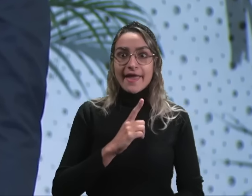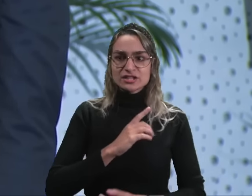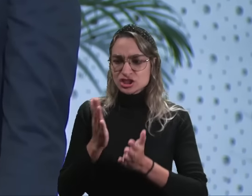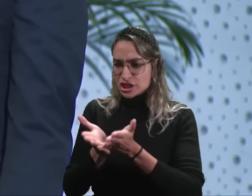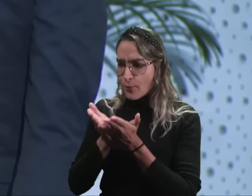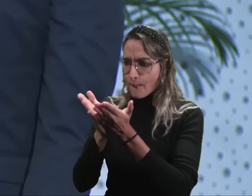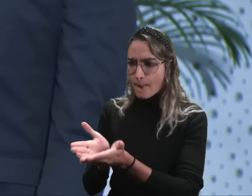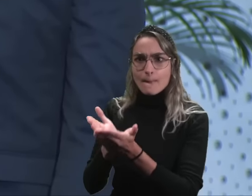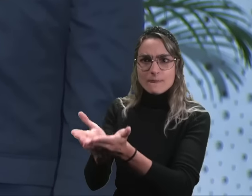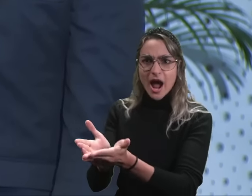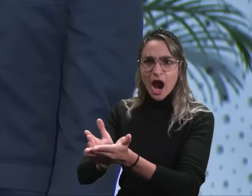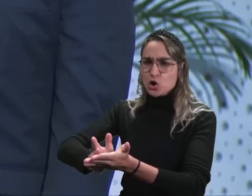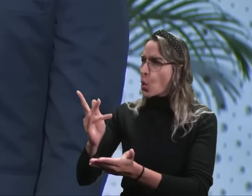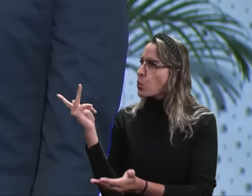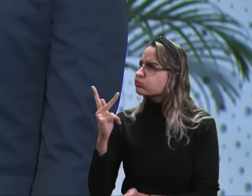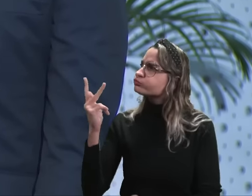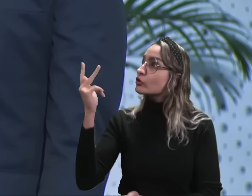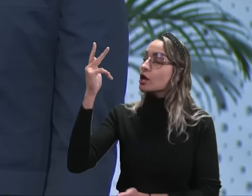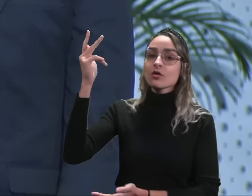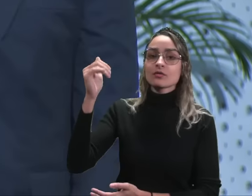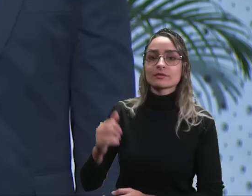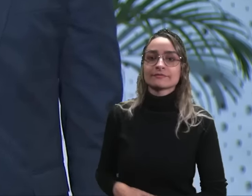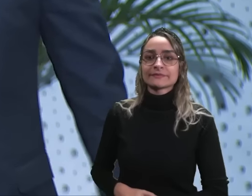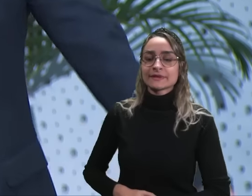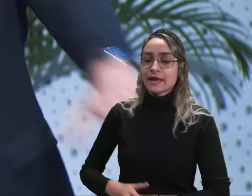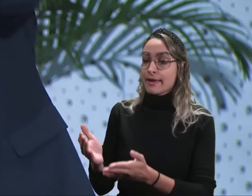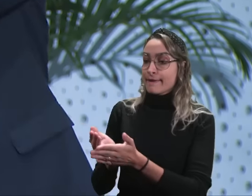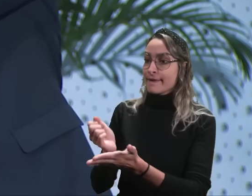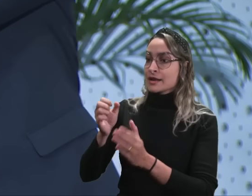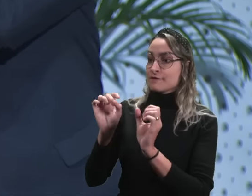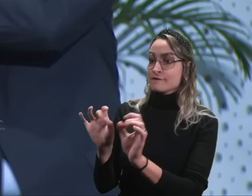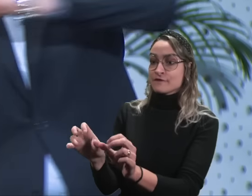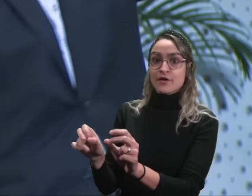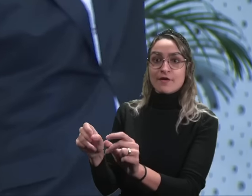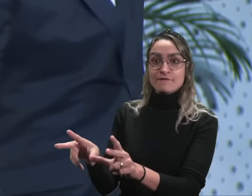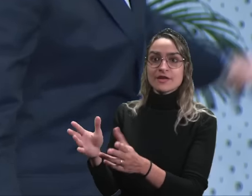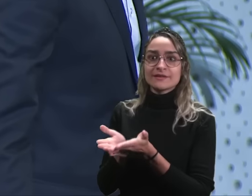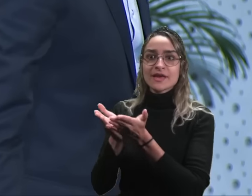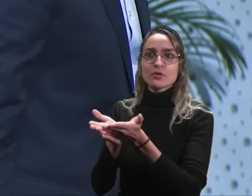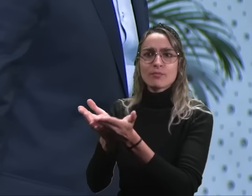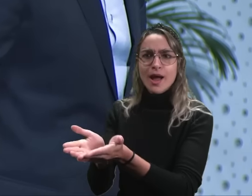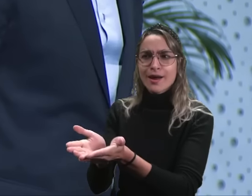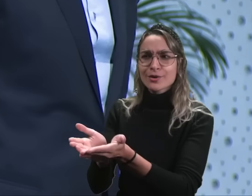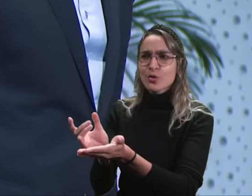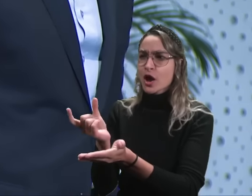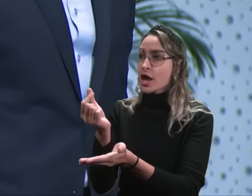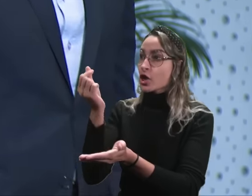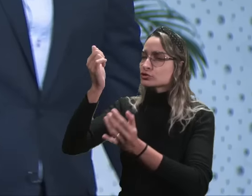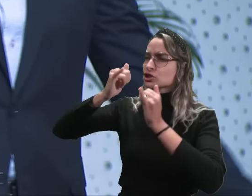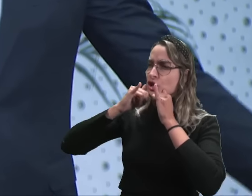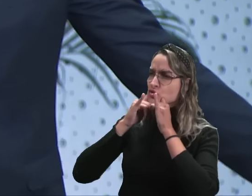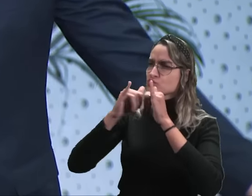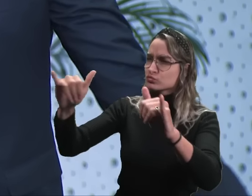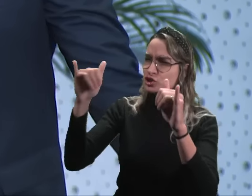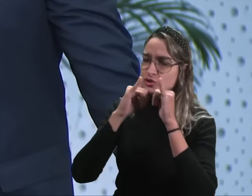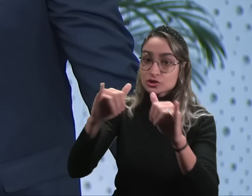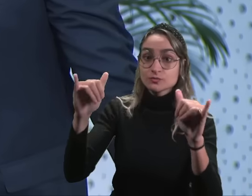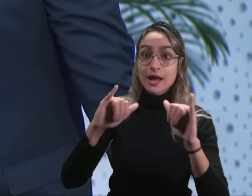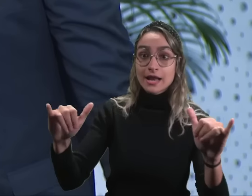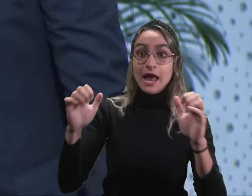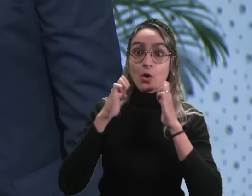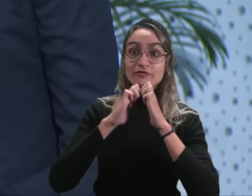vou escrever um livro sobre o sábado e a lei de Deus e vou publicá-lo e des espalhar por todo mundo e nós vamos viver do